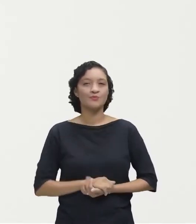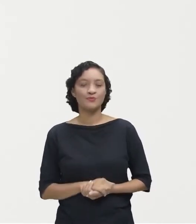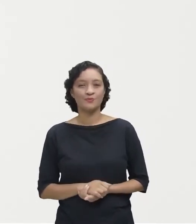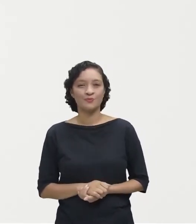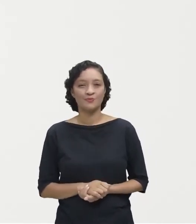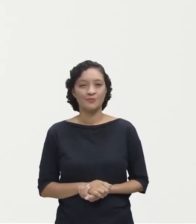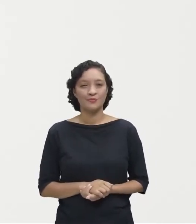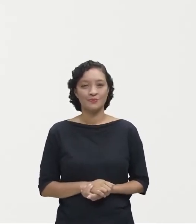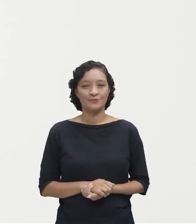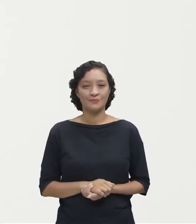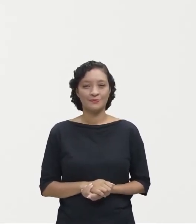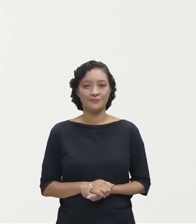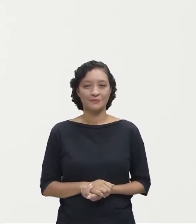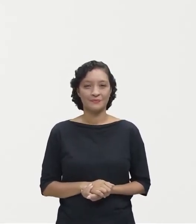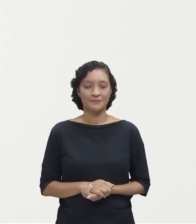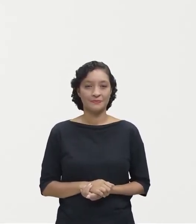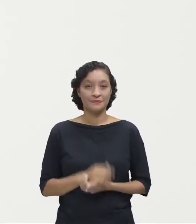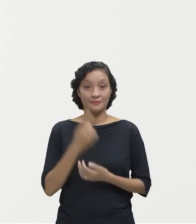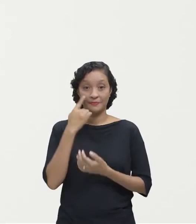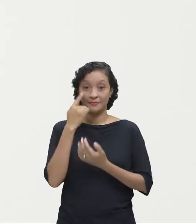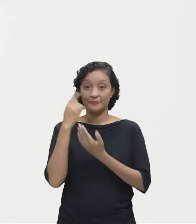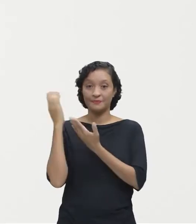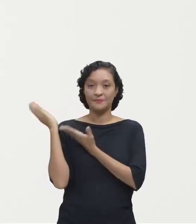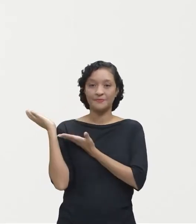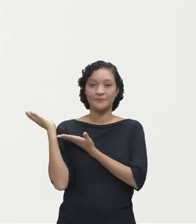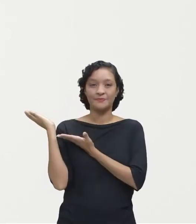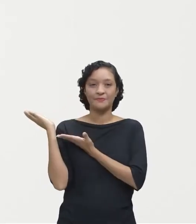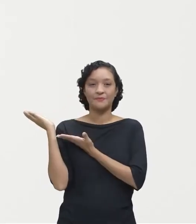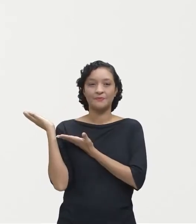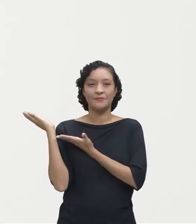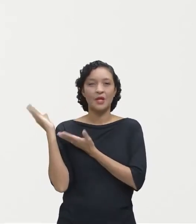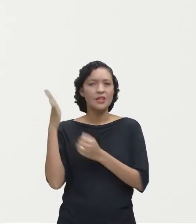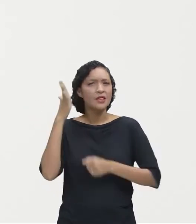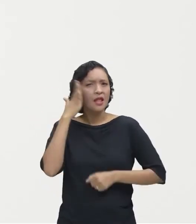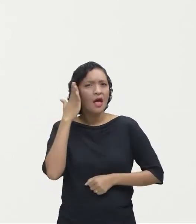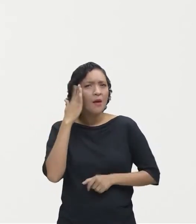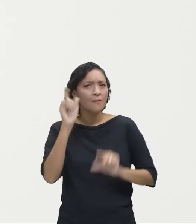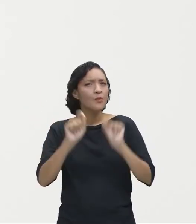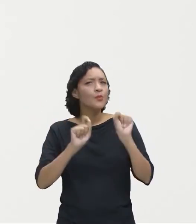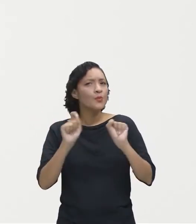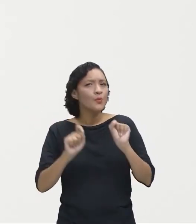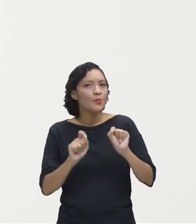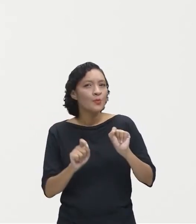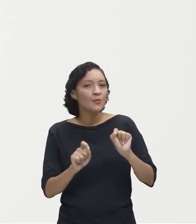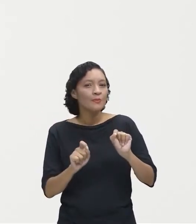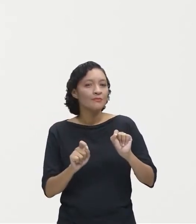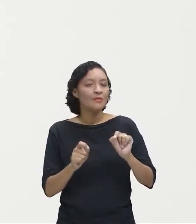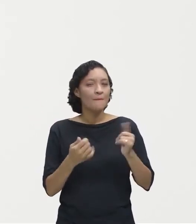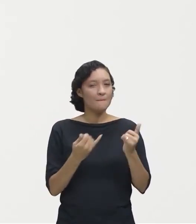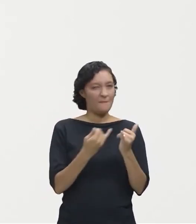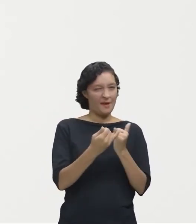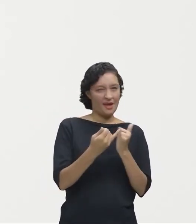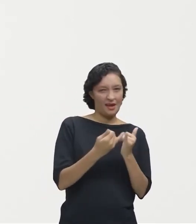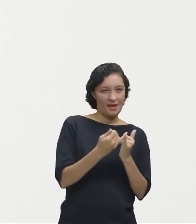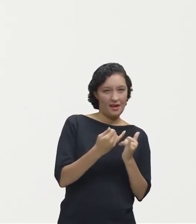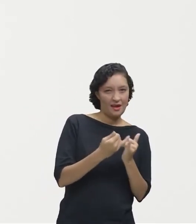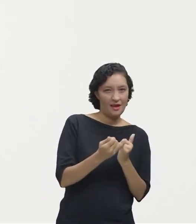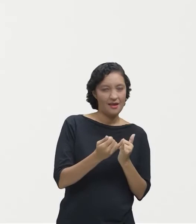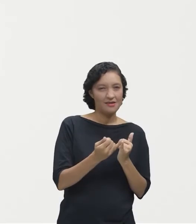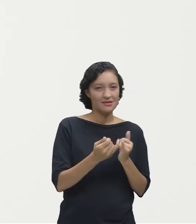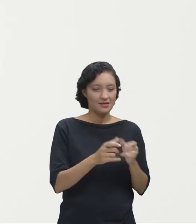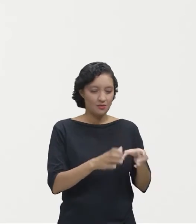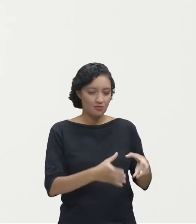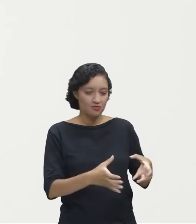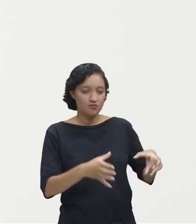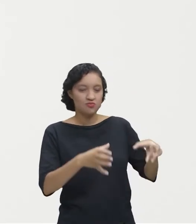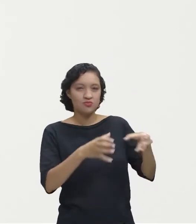cilindro. Olha isso aqui, ó. Sabe o que é isso? Parece uma botija de gás, mas também é